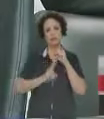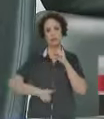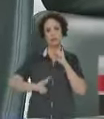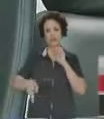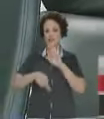essa casa com